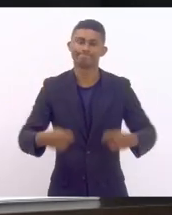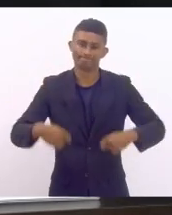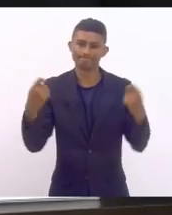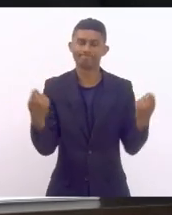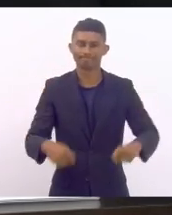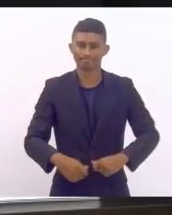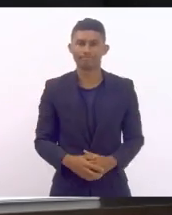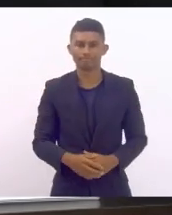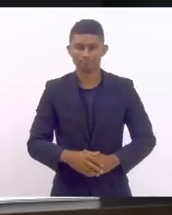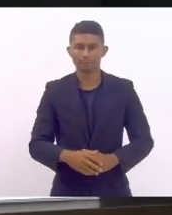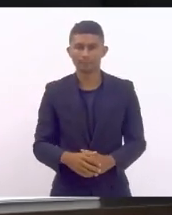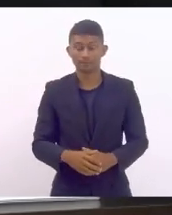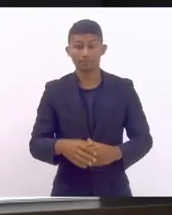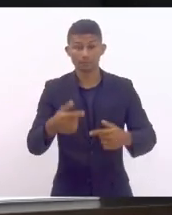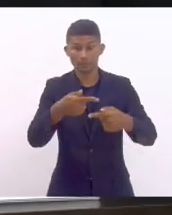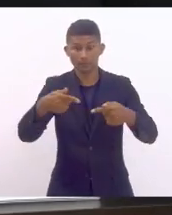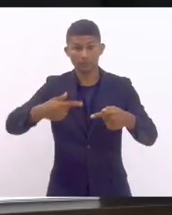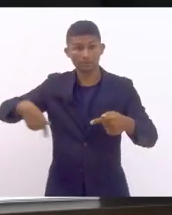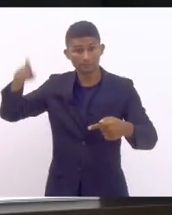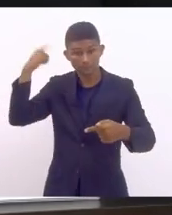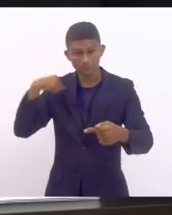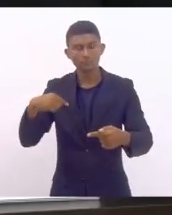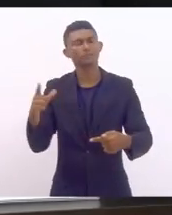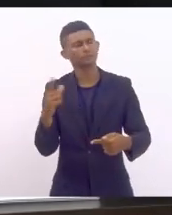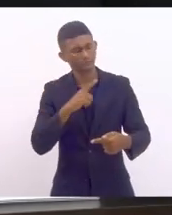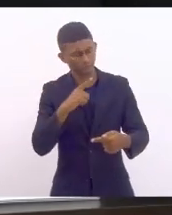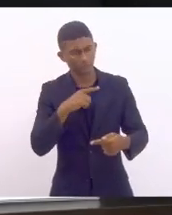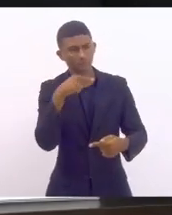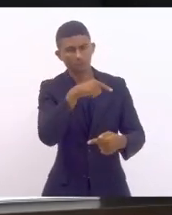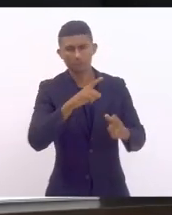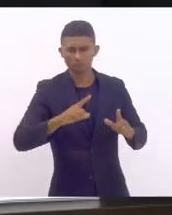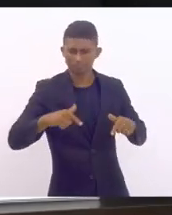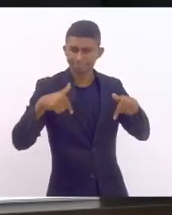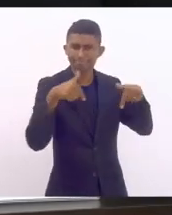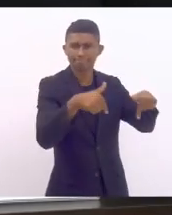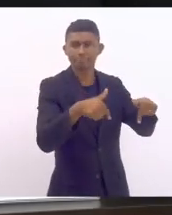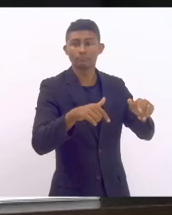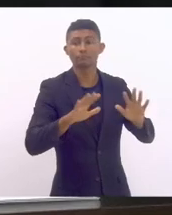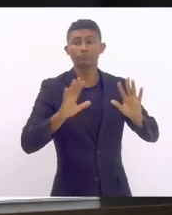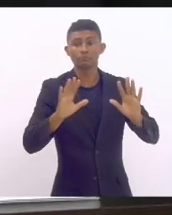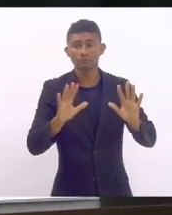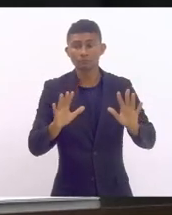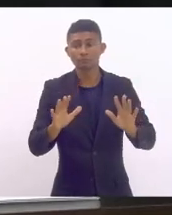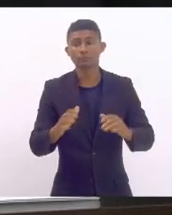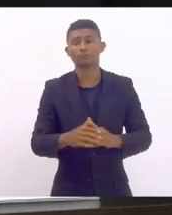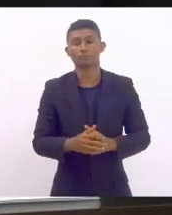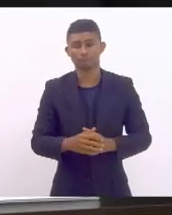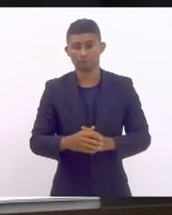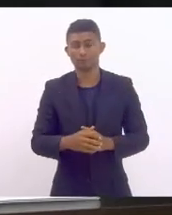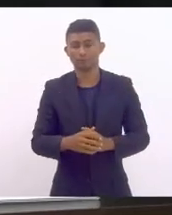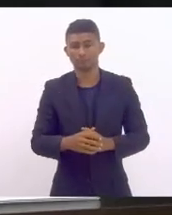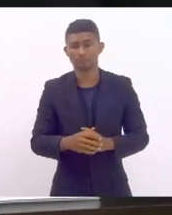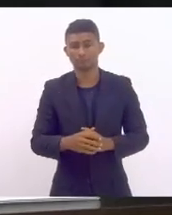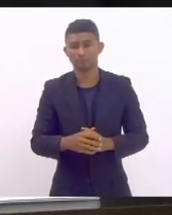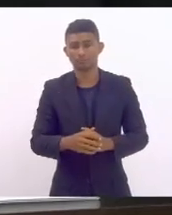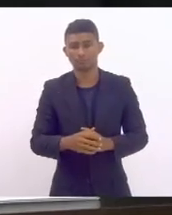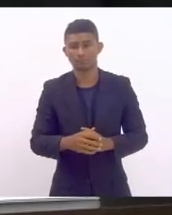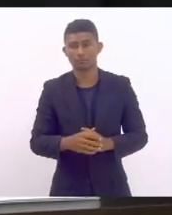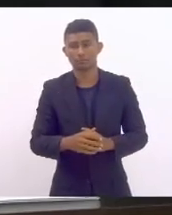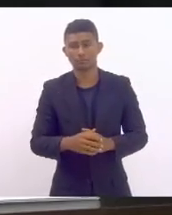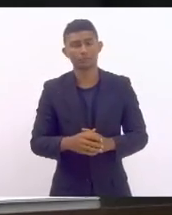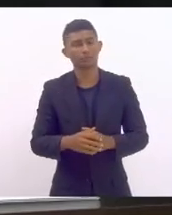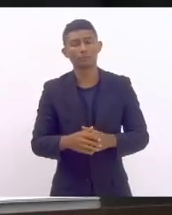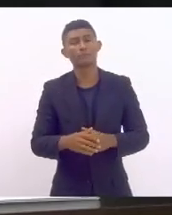deputada na semana passada e fizemos o movimento mas de uma forma bastante efetiva a